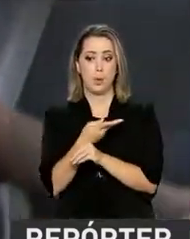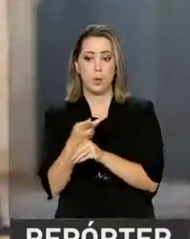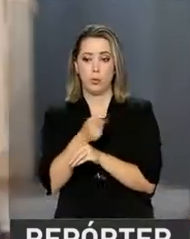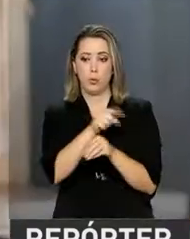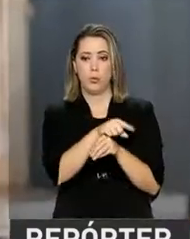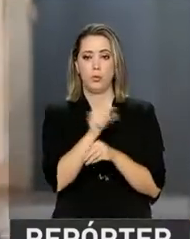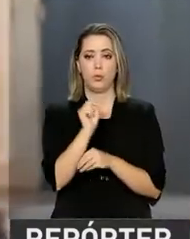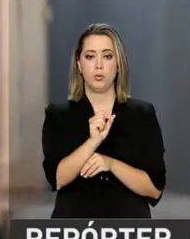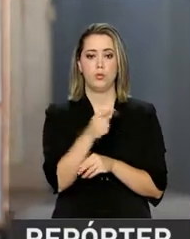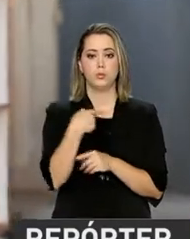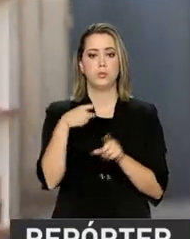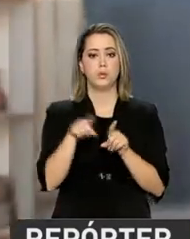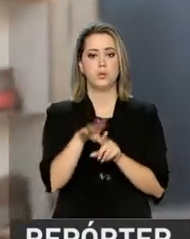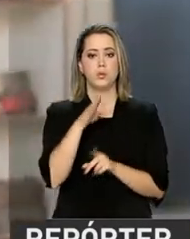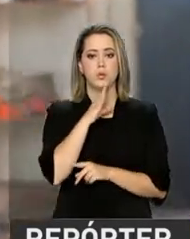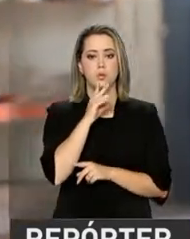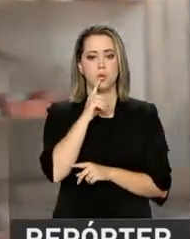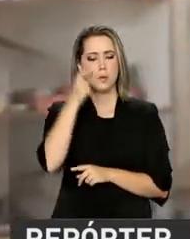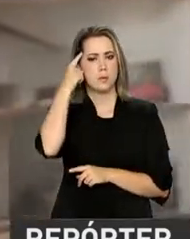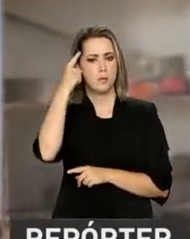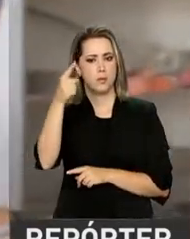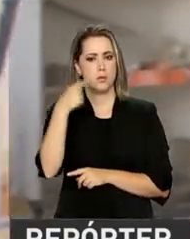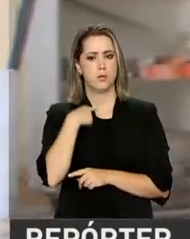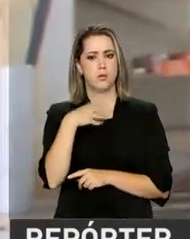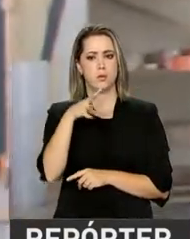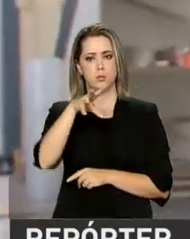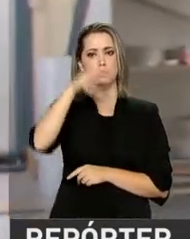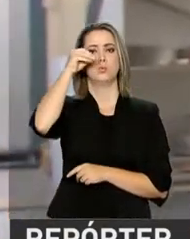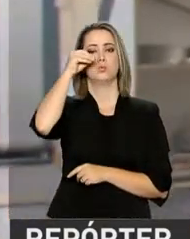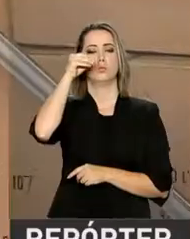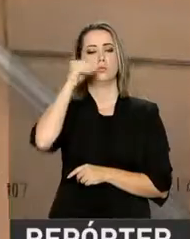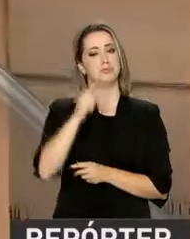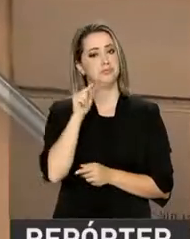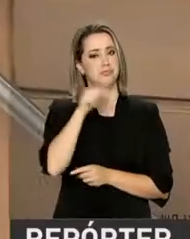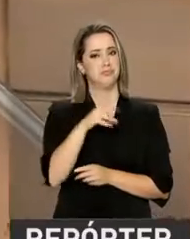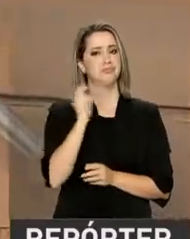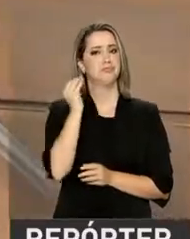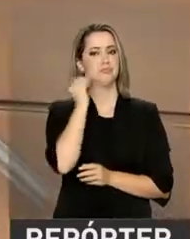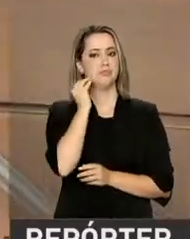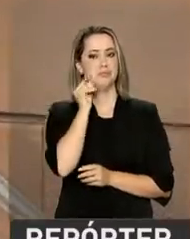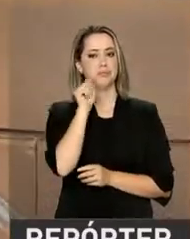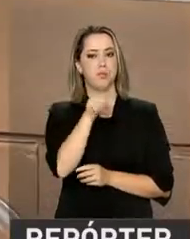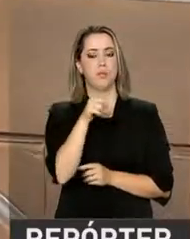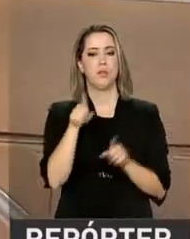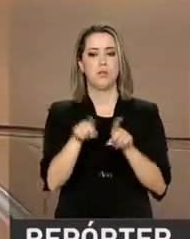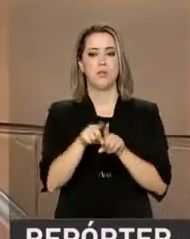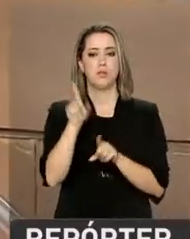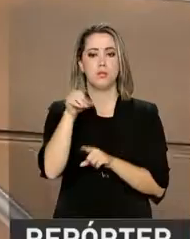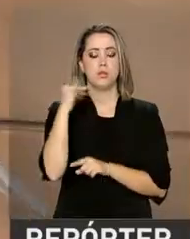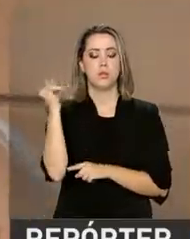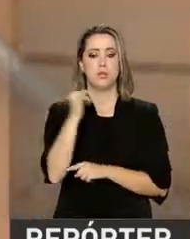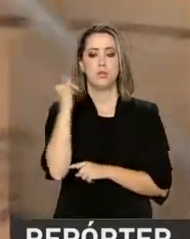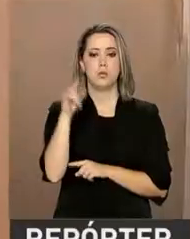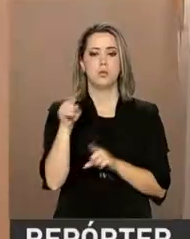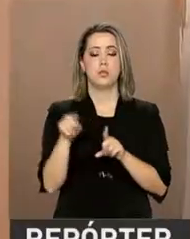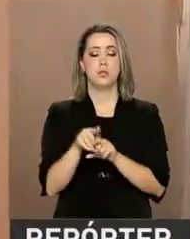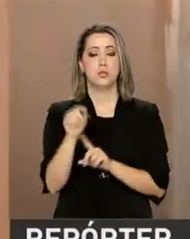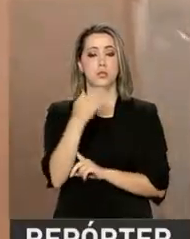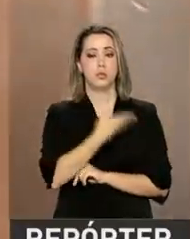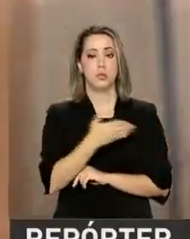são conhecidos pela inteligência e o faro apurado características essenciais para o trabalho na alfândega